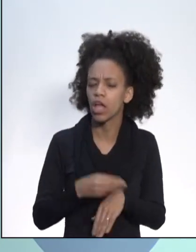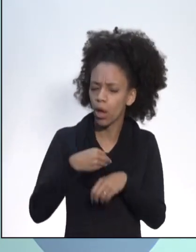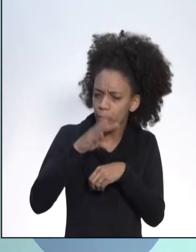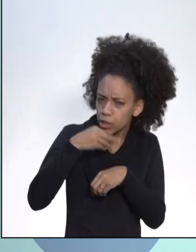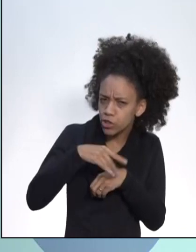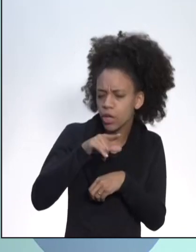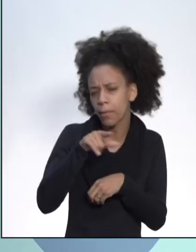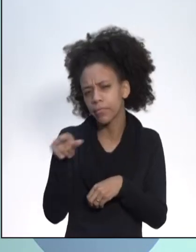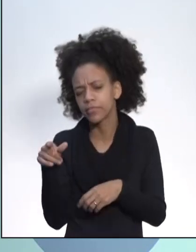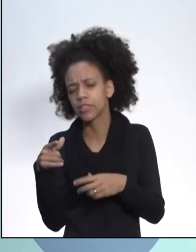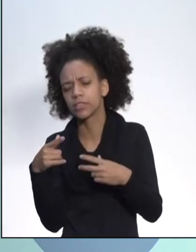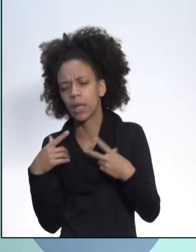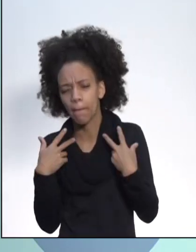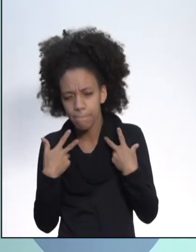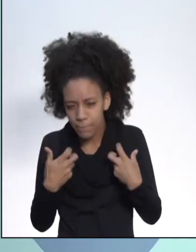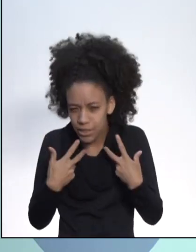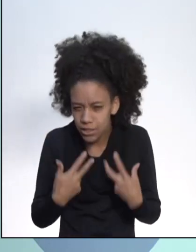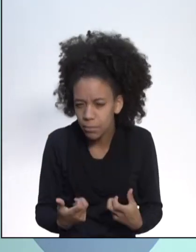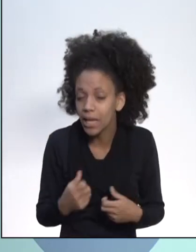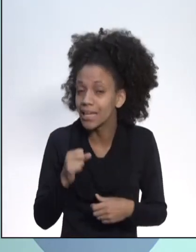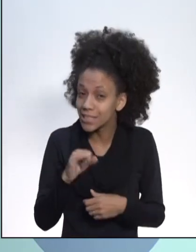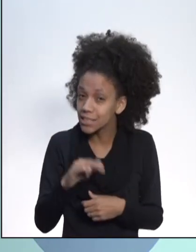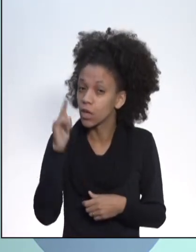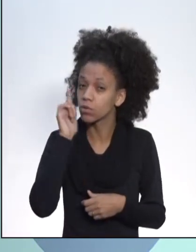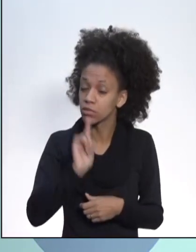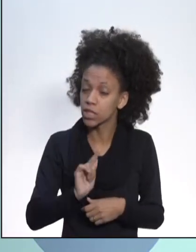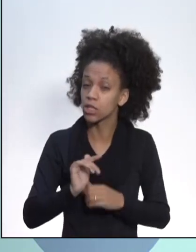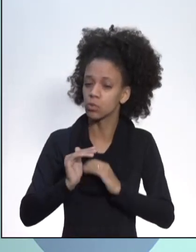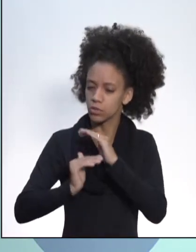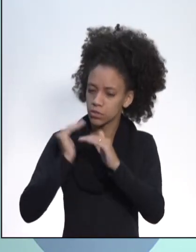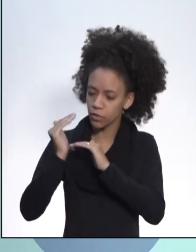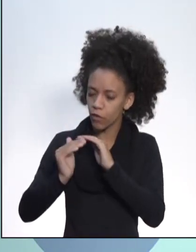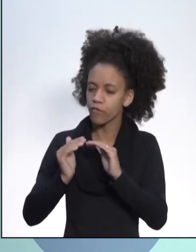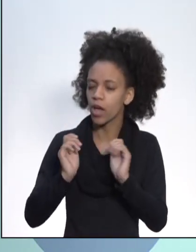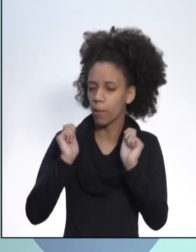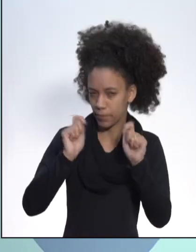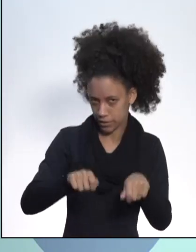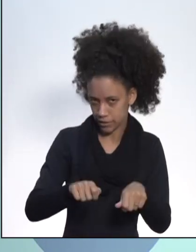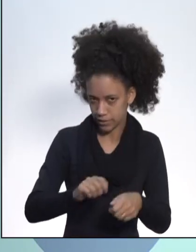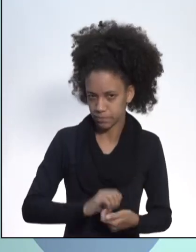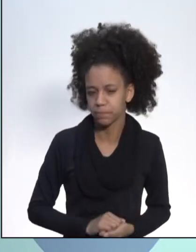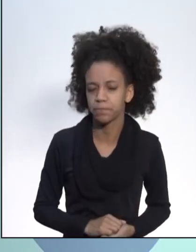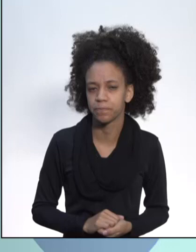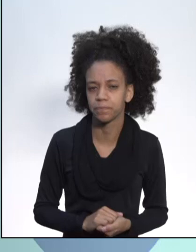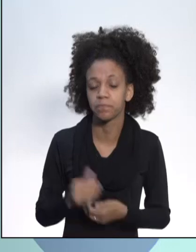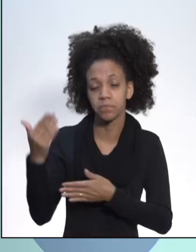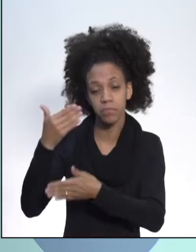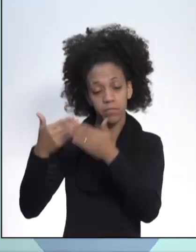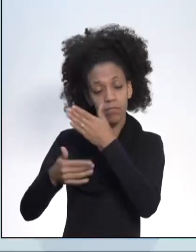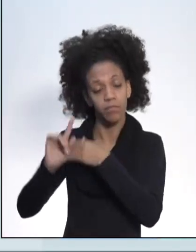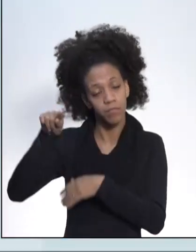vocês perceberem se vocês estão conseguindo desenvolver as competências ou não. A outra tela